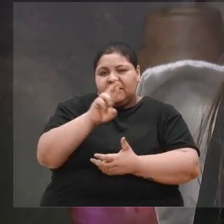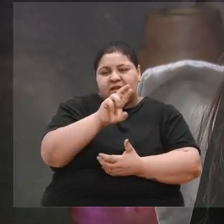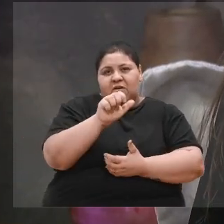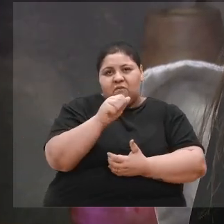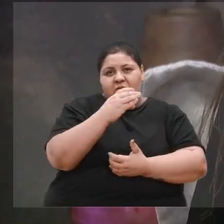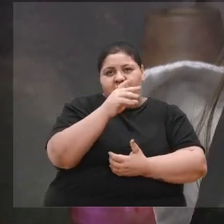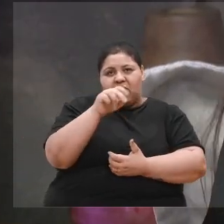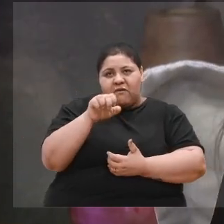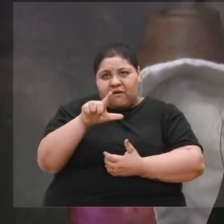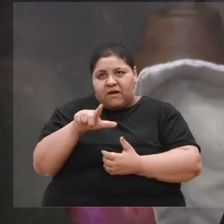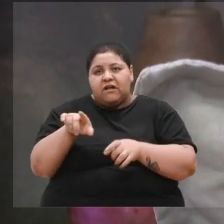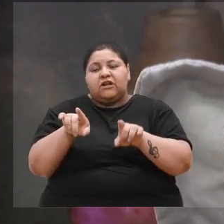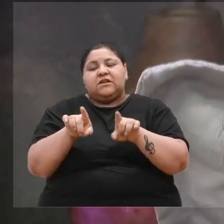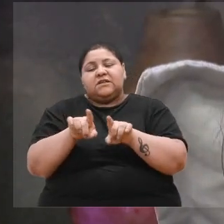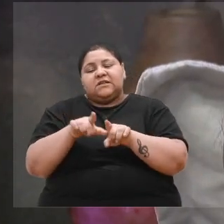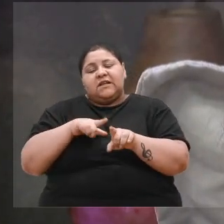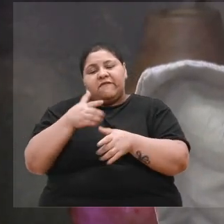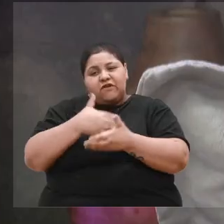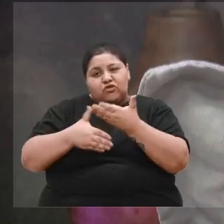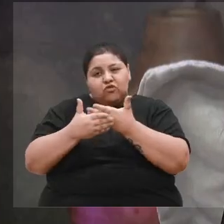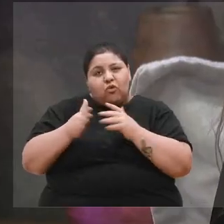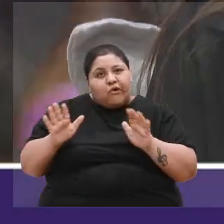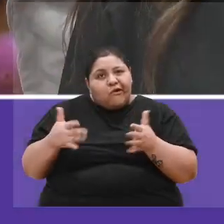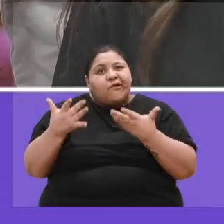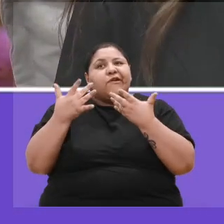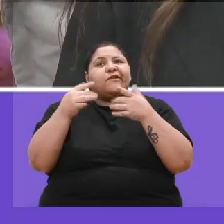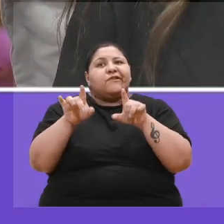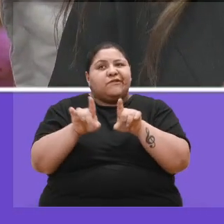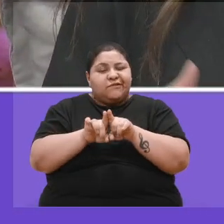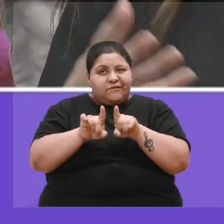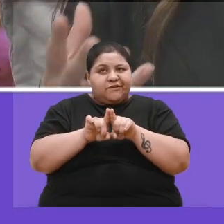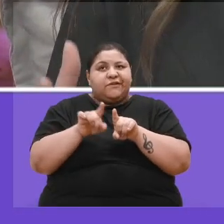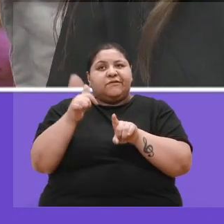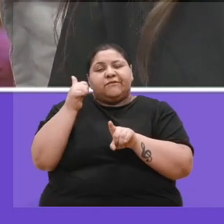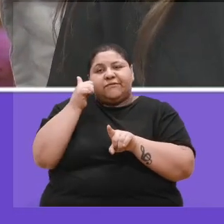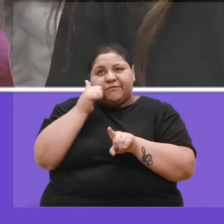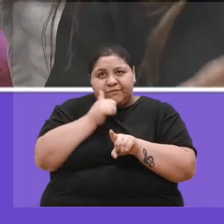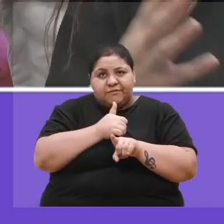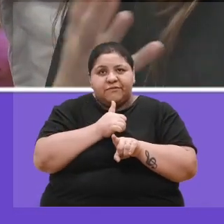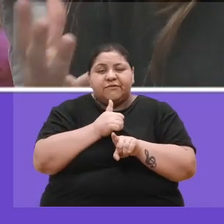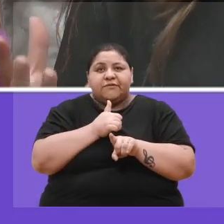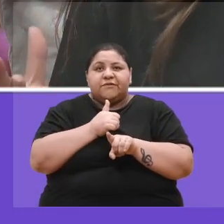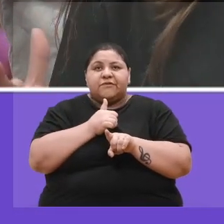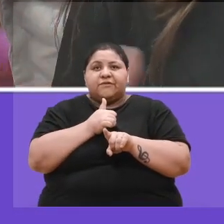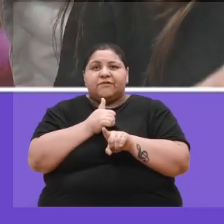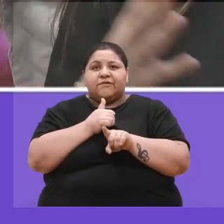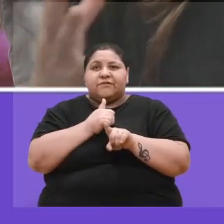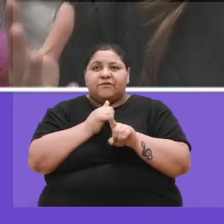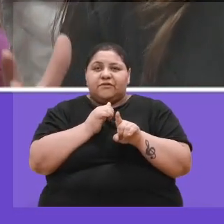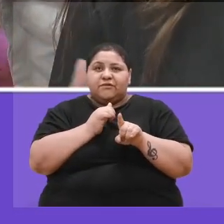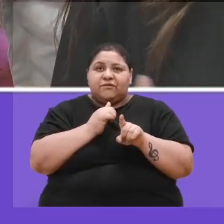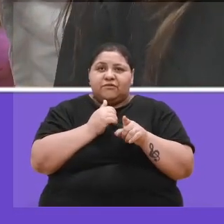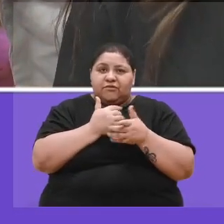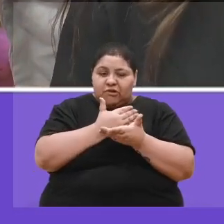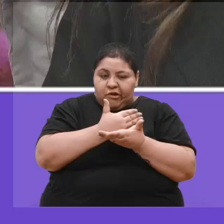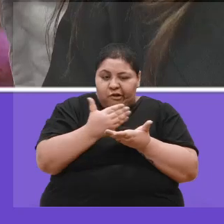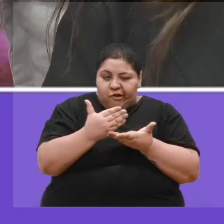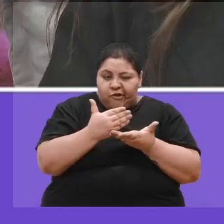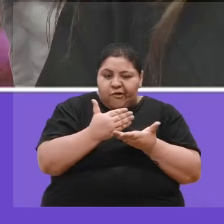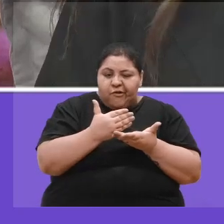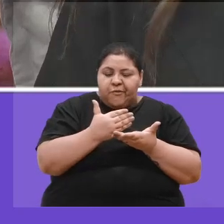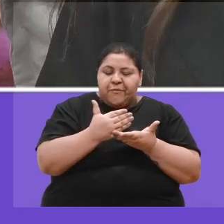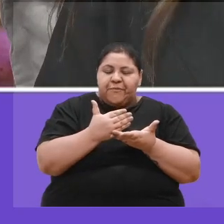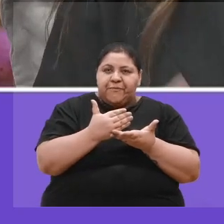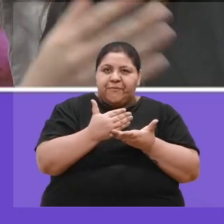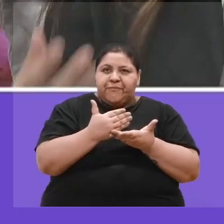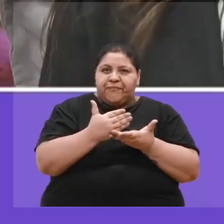Raquel, apesar de todo o engajamento dela, ela ainda era, assim, uma mulher dentro, né? A partir de um contexto